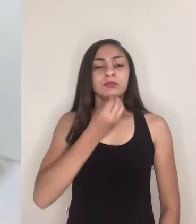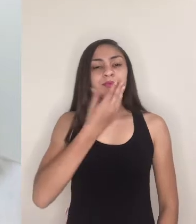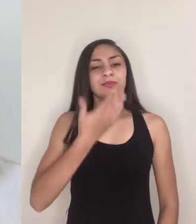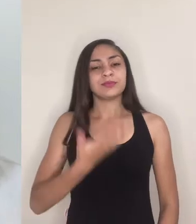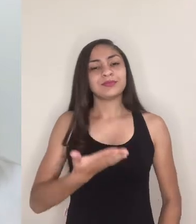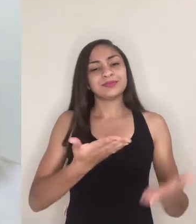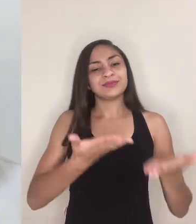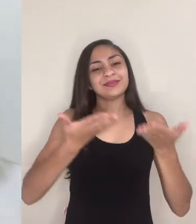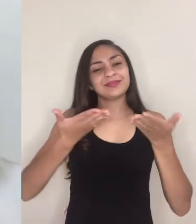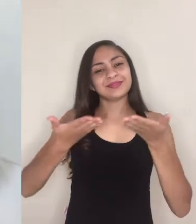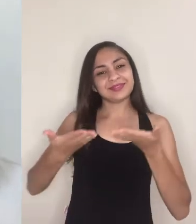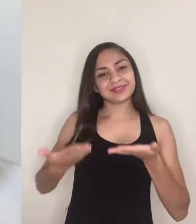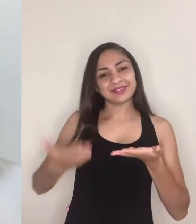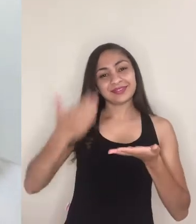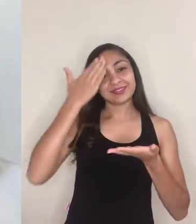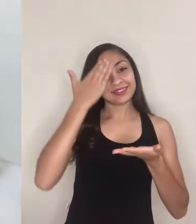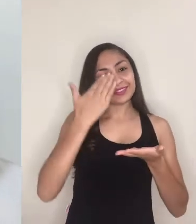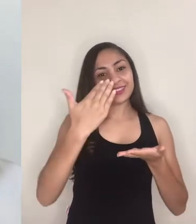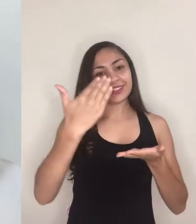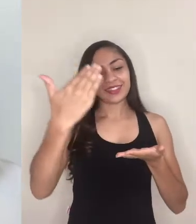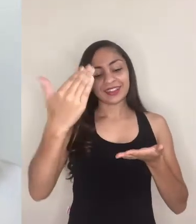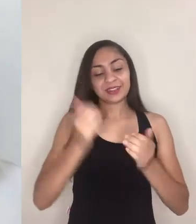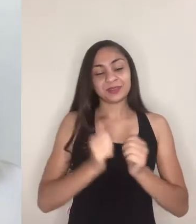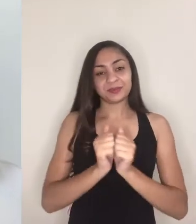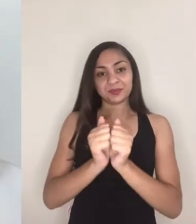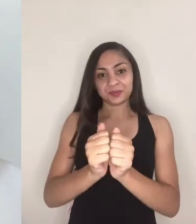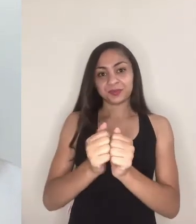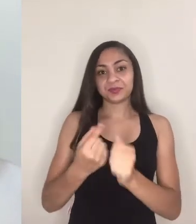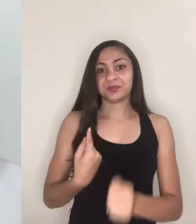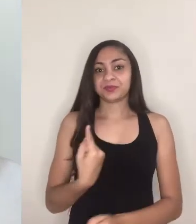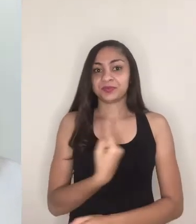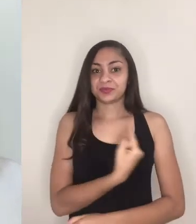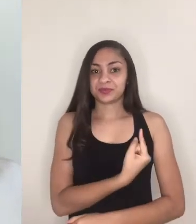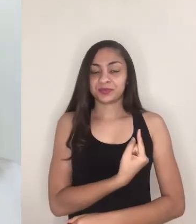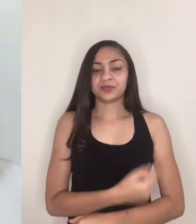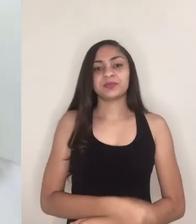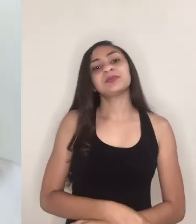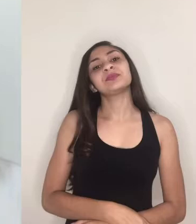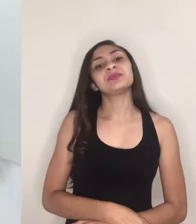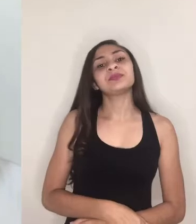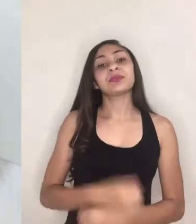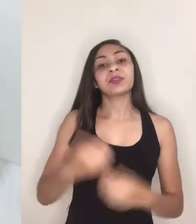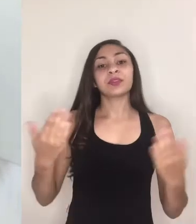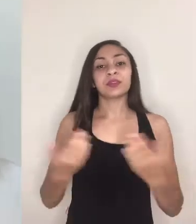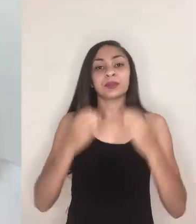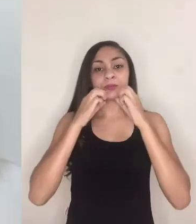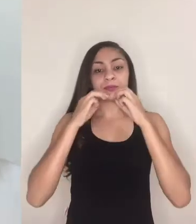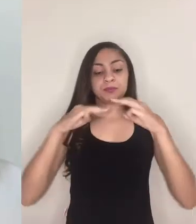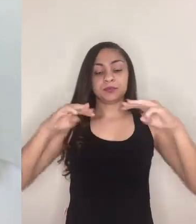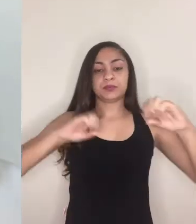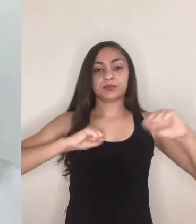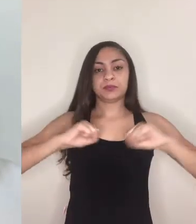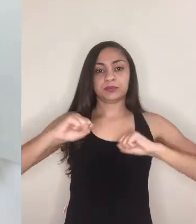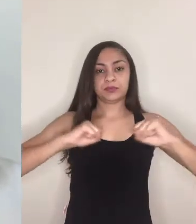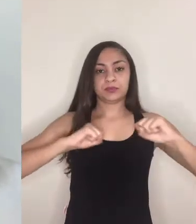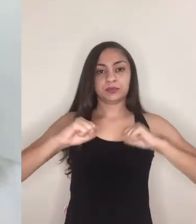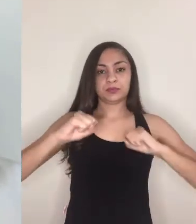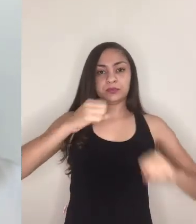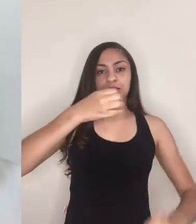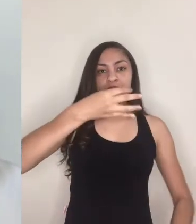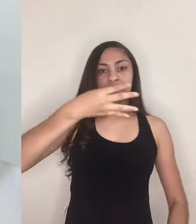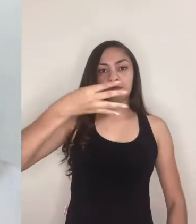Seja bem-vindo, muito obrigado por estar conosco. A palavra de hoje baseia-se no Salmo de número